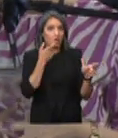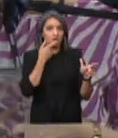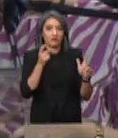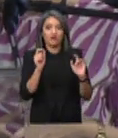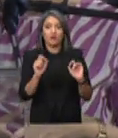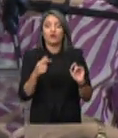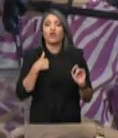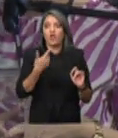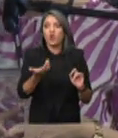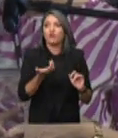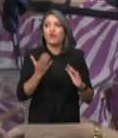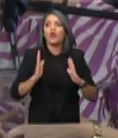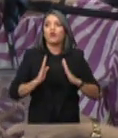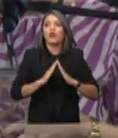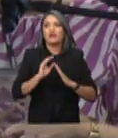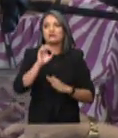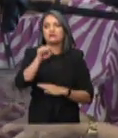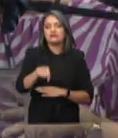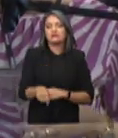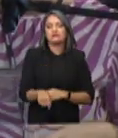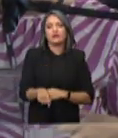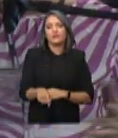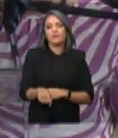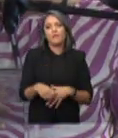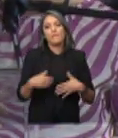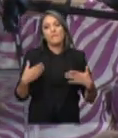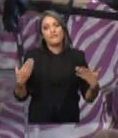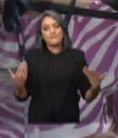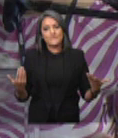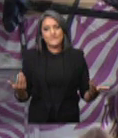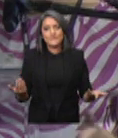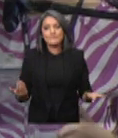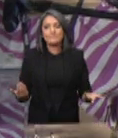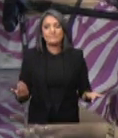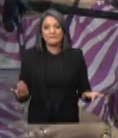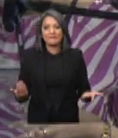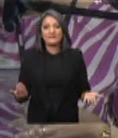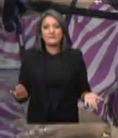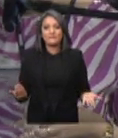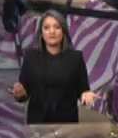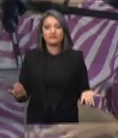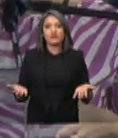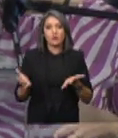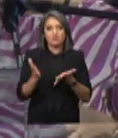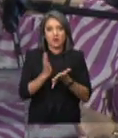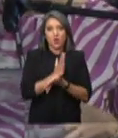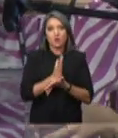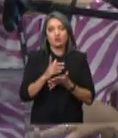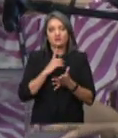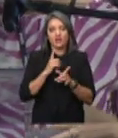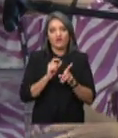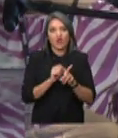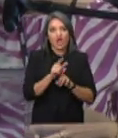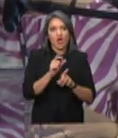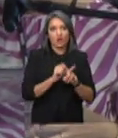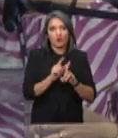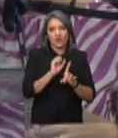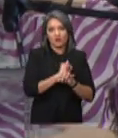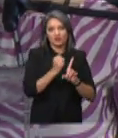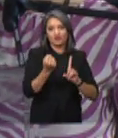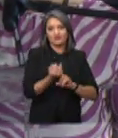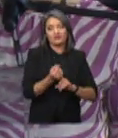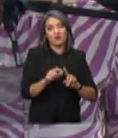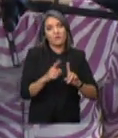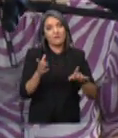ter um local de moradia então o restante dessa população saiu com o aluguel social só que por um período